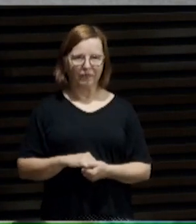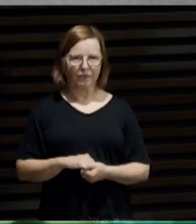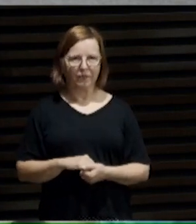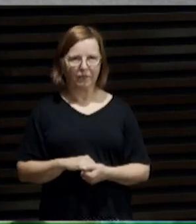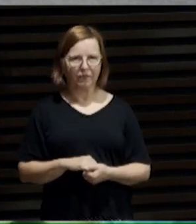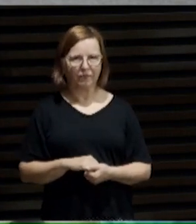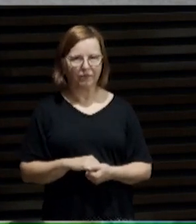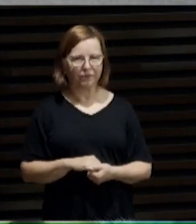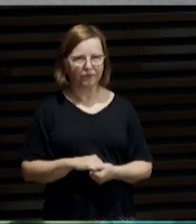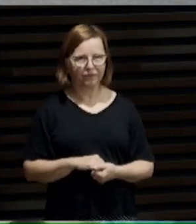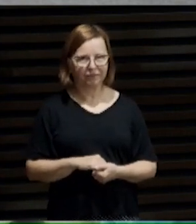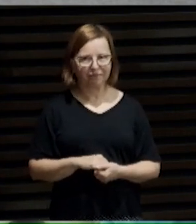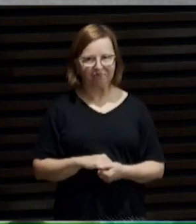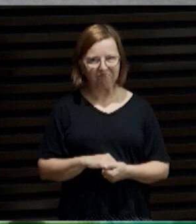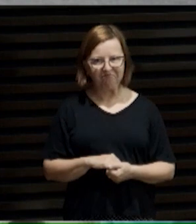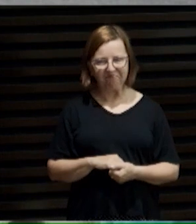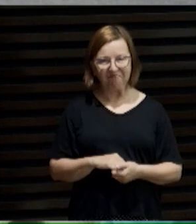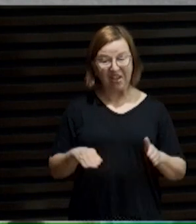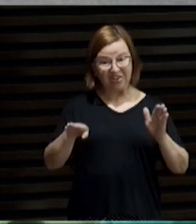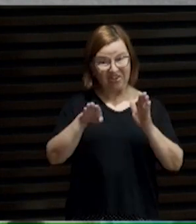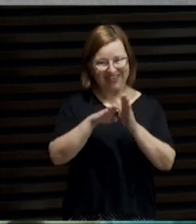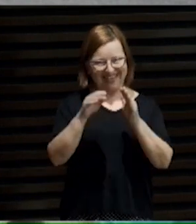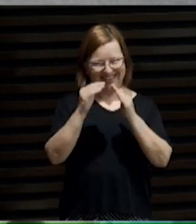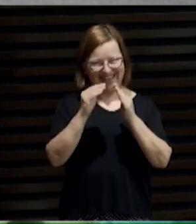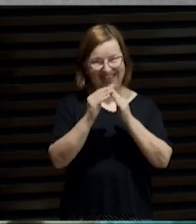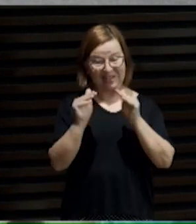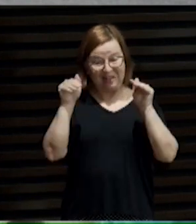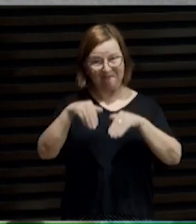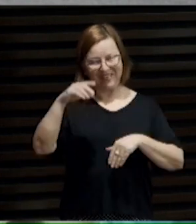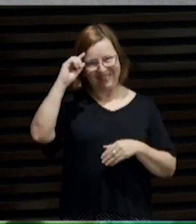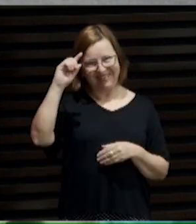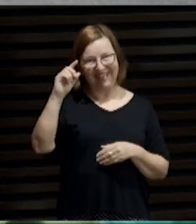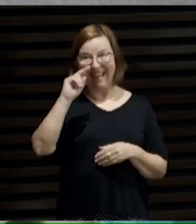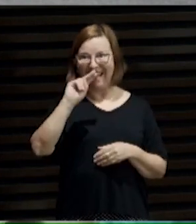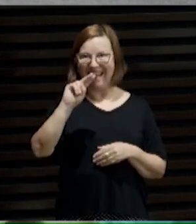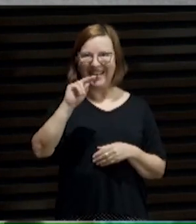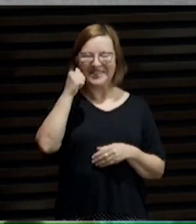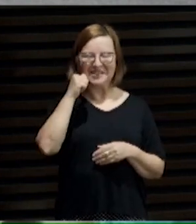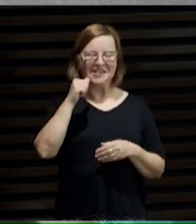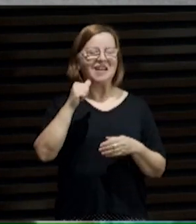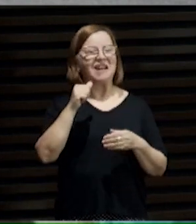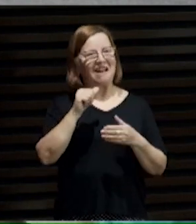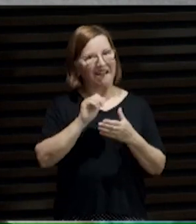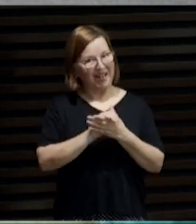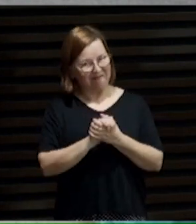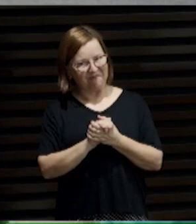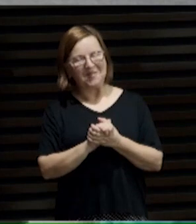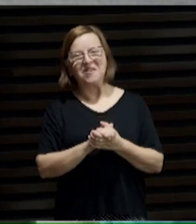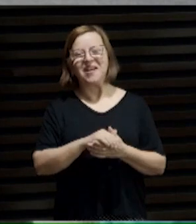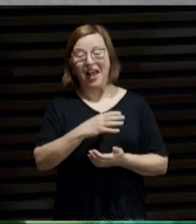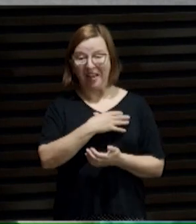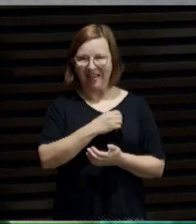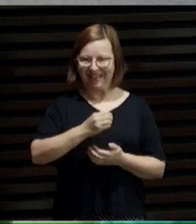Chegar em casa, ao final do dia, olhar para a sua esposa e seus filhos, e ver